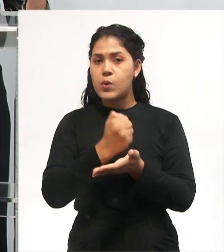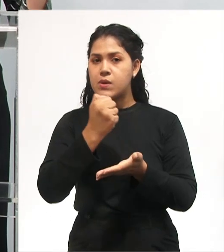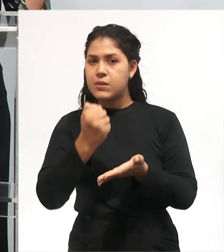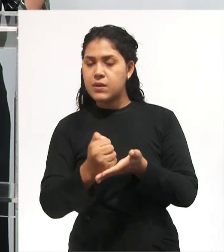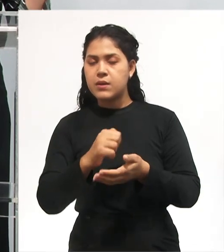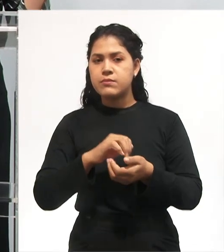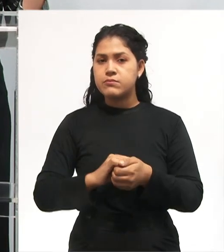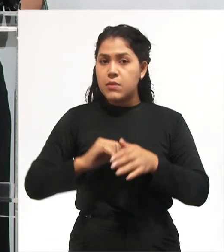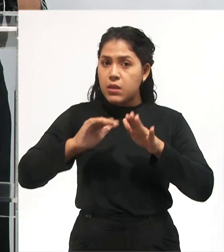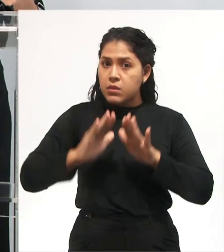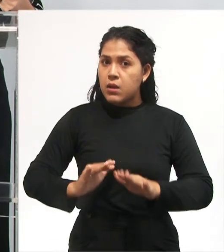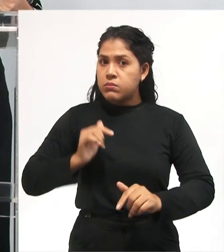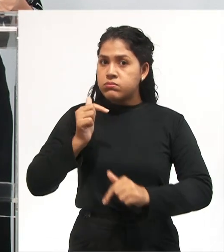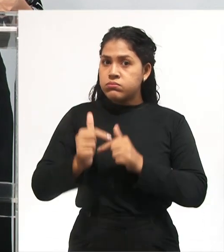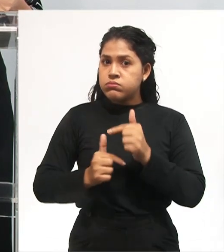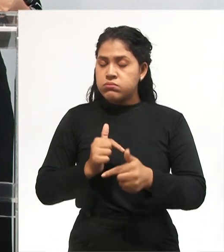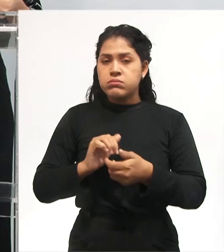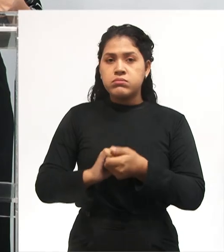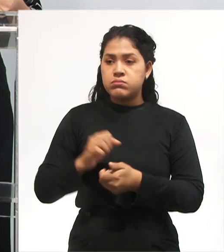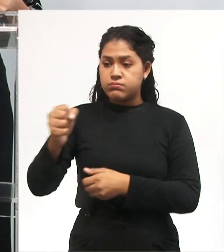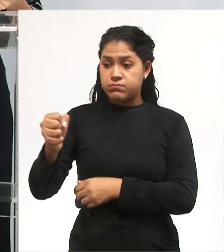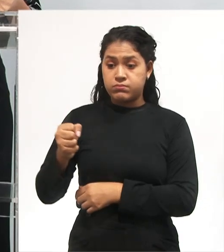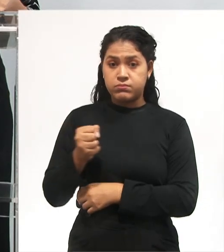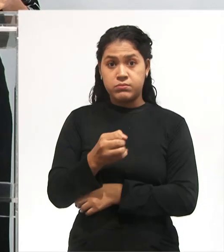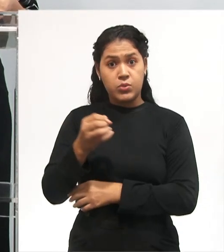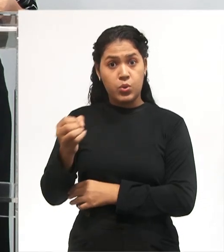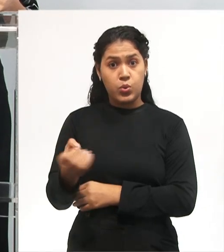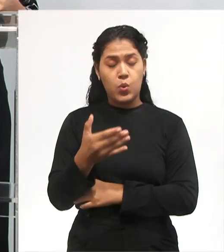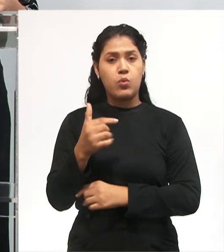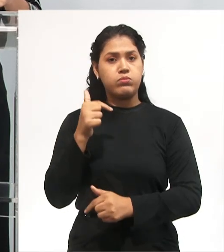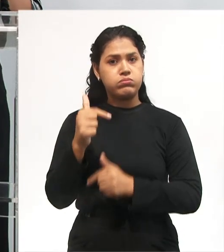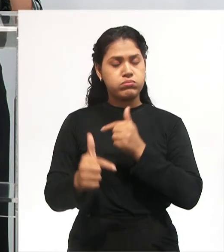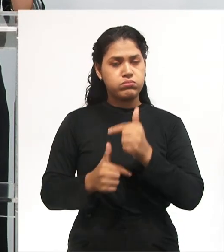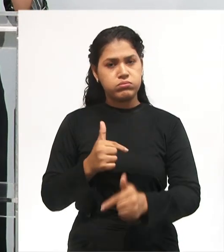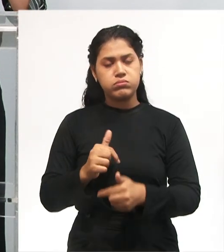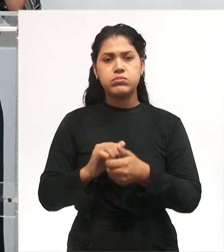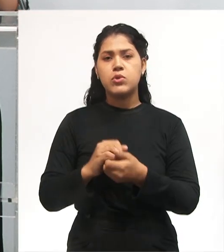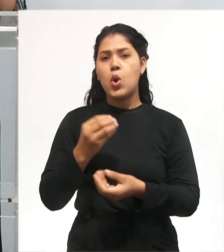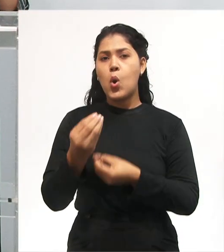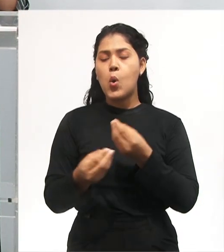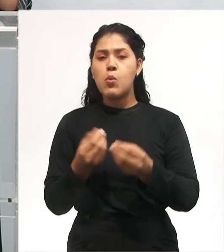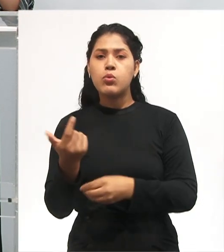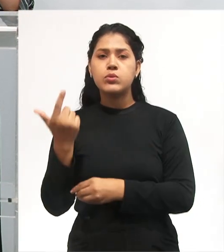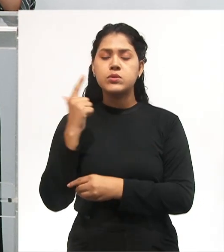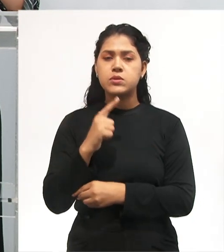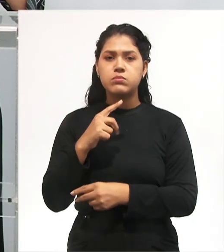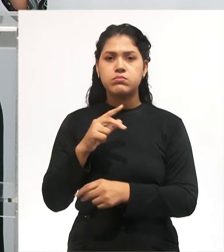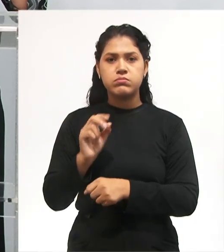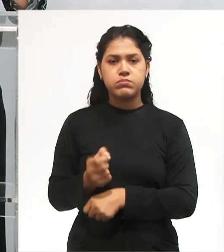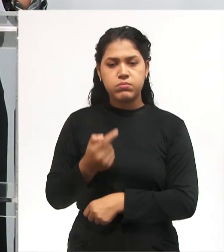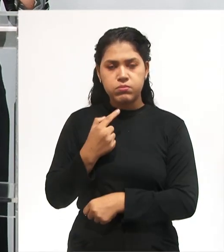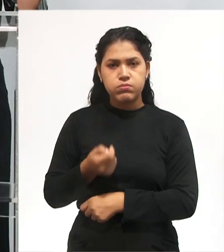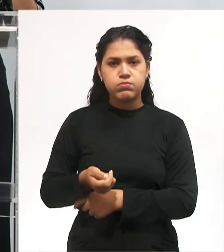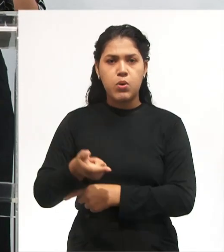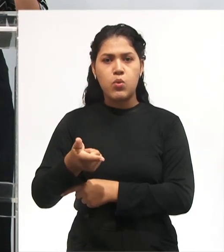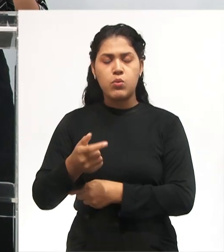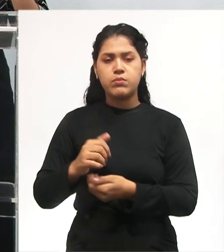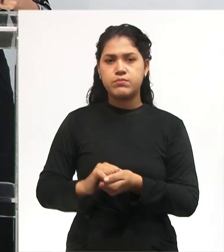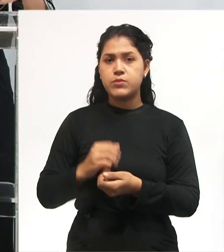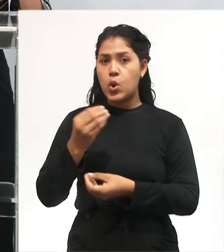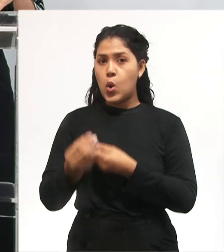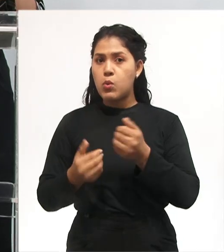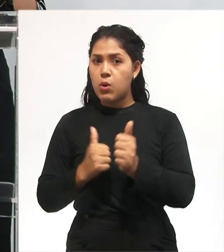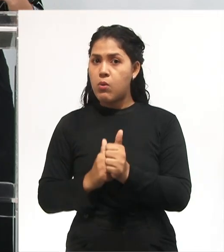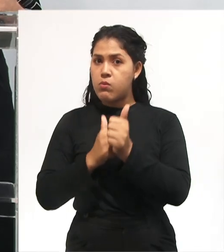trabalhando, insiro novos funcionários na organização, como eu recompenso elas, como eu acompanho